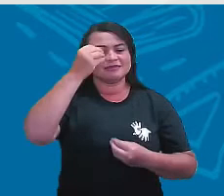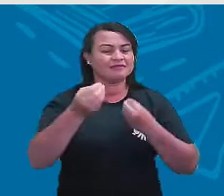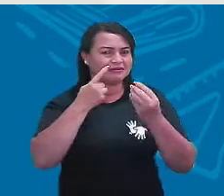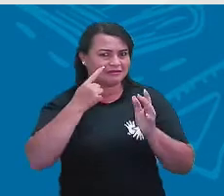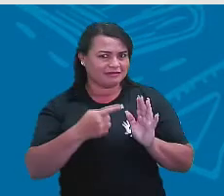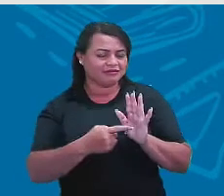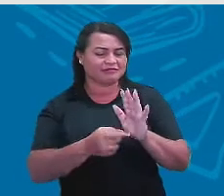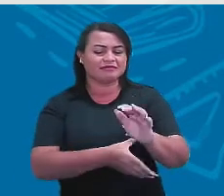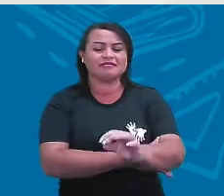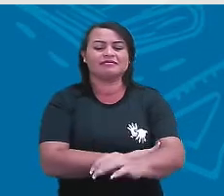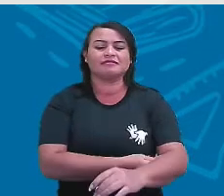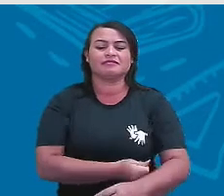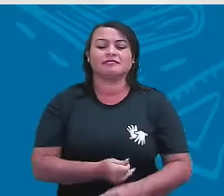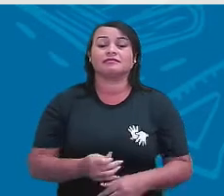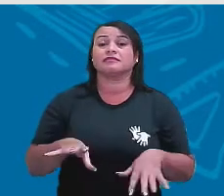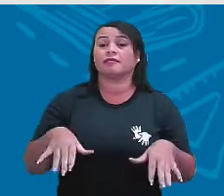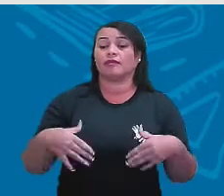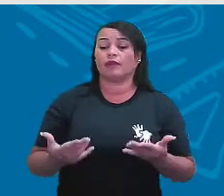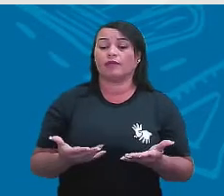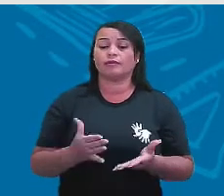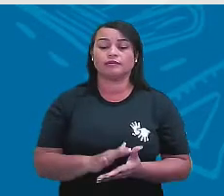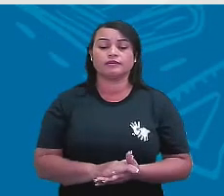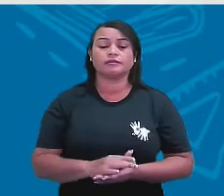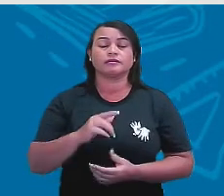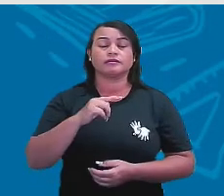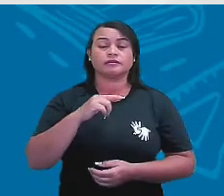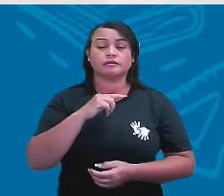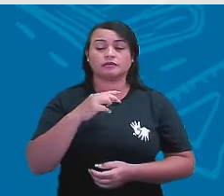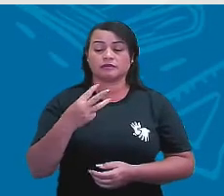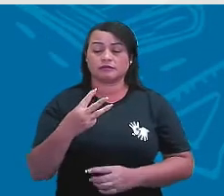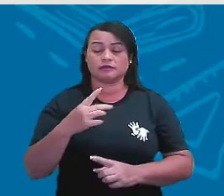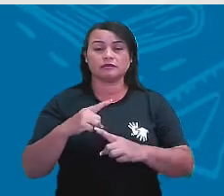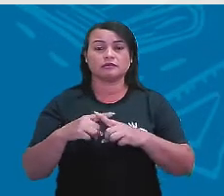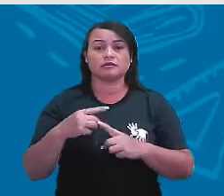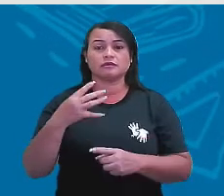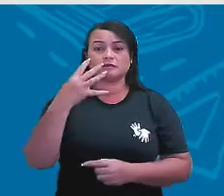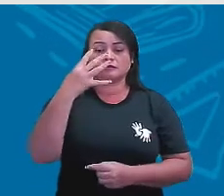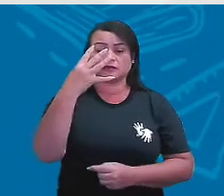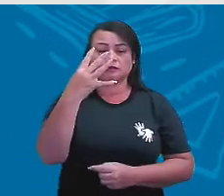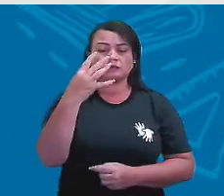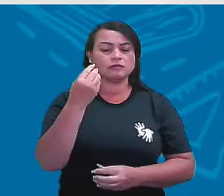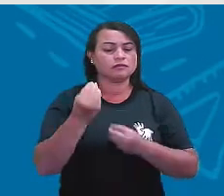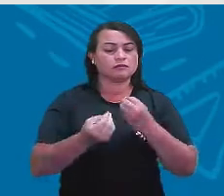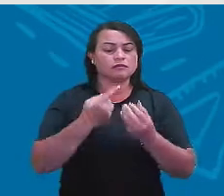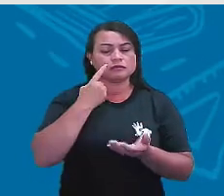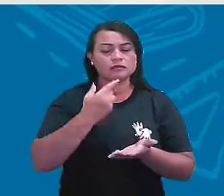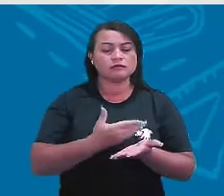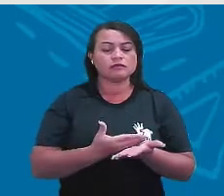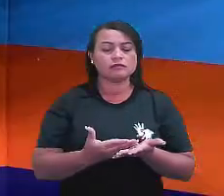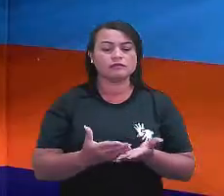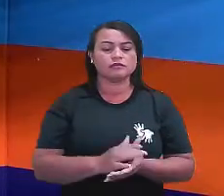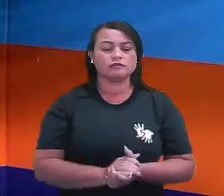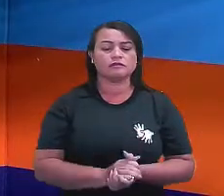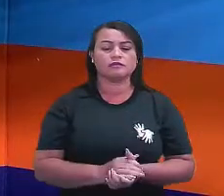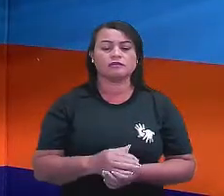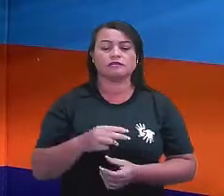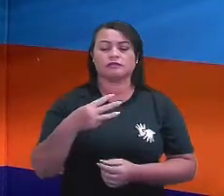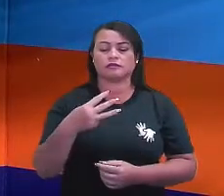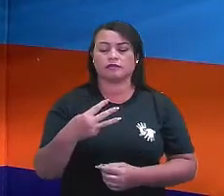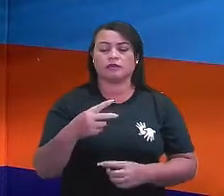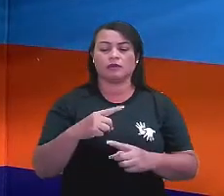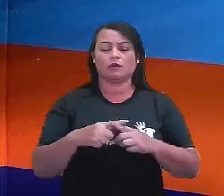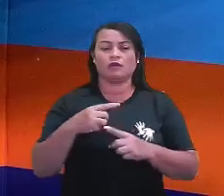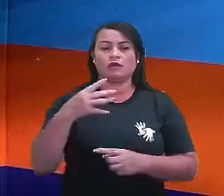gente, tá? Depois, ó. Então, 3 vezes 4, porque por onde é que eu vou começar? Aqui, ó, 3 vezes